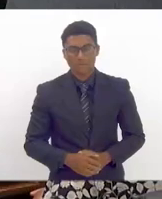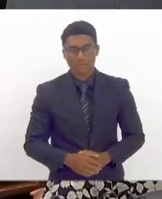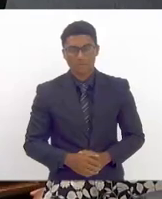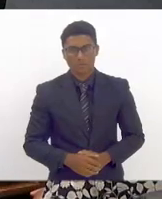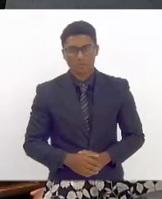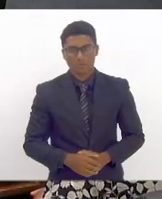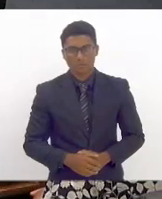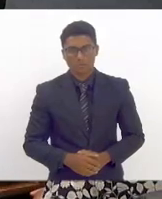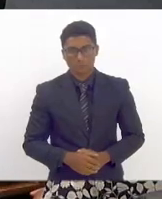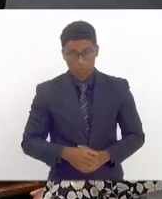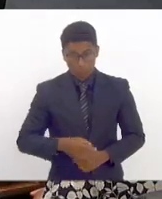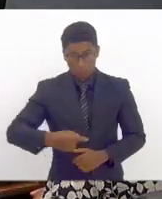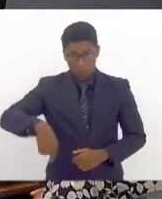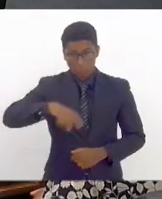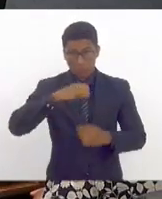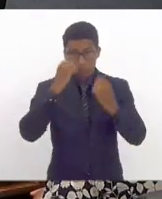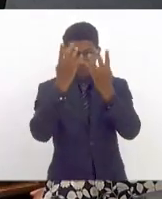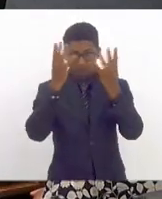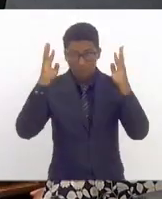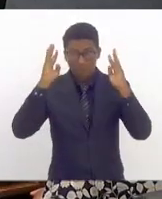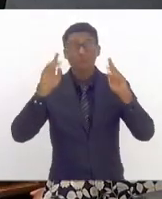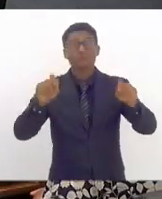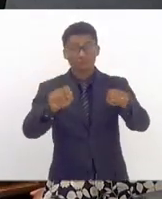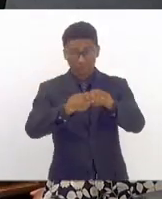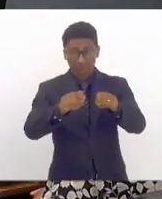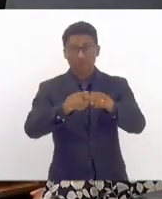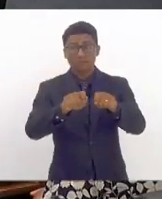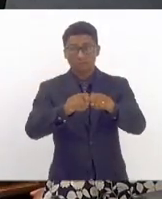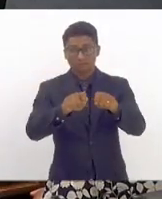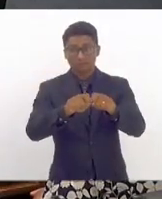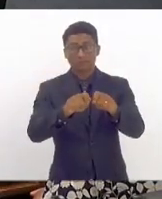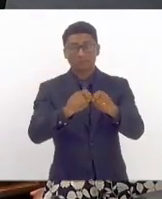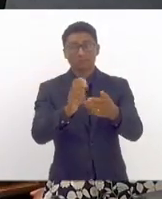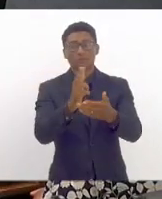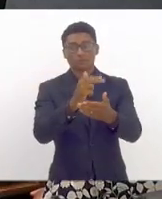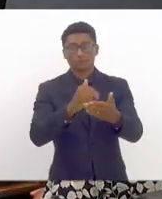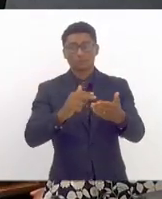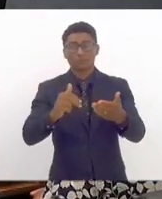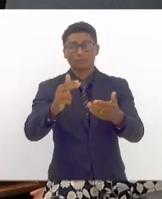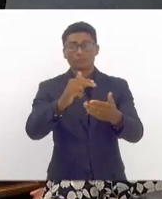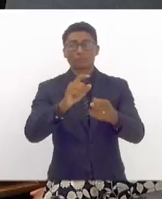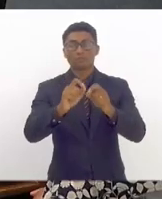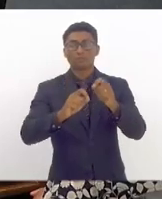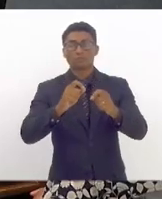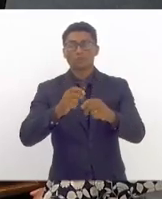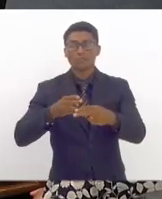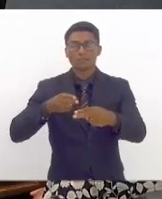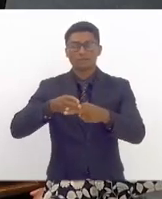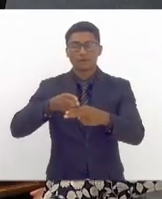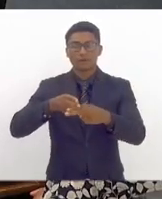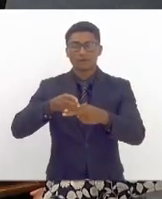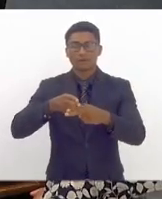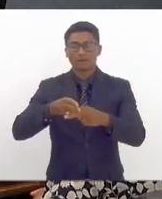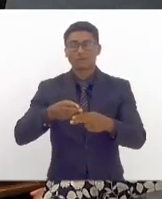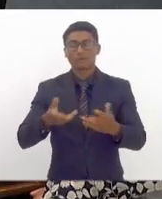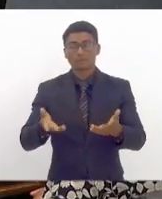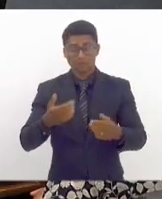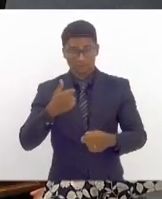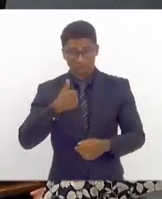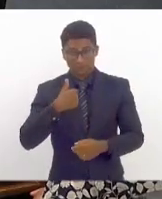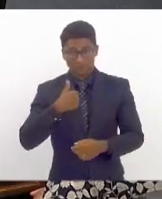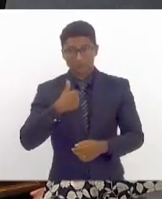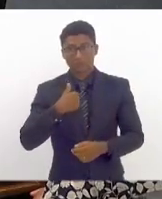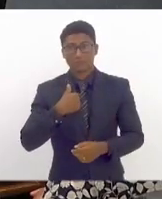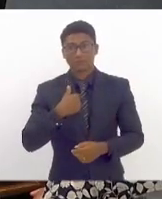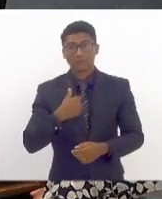nós indígenas fazemos isso o desenho com uma faca Então já me oferta de